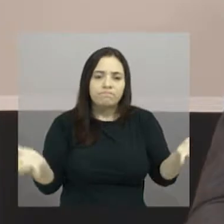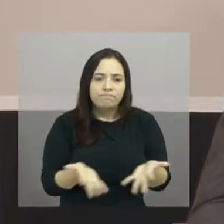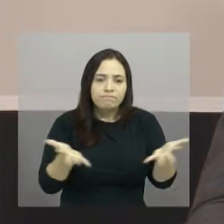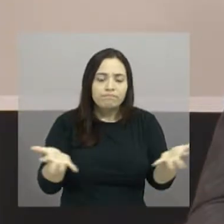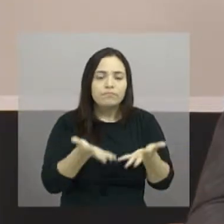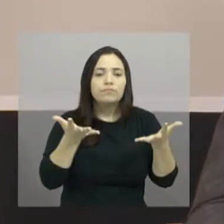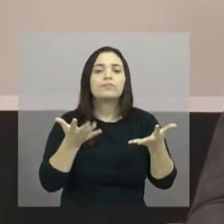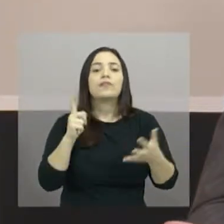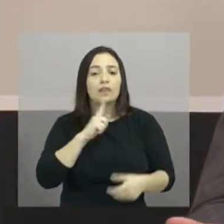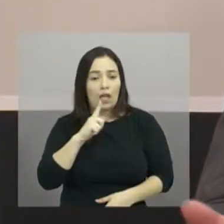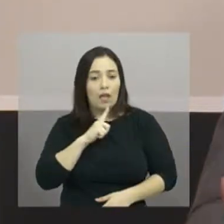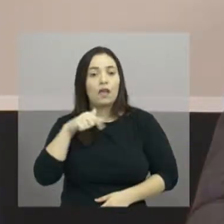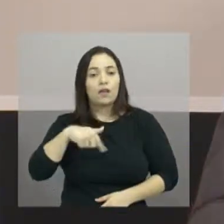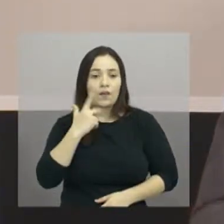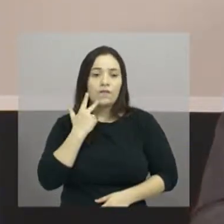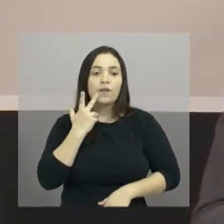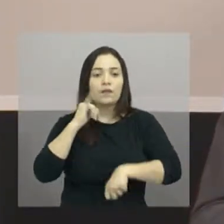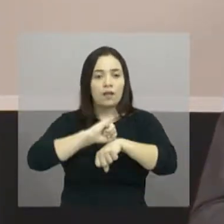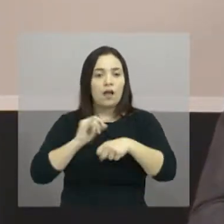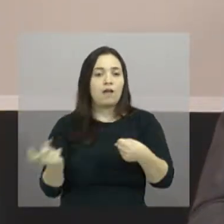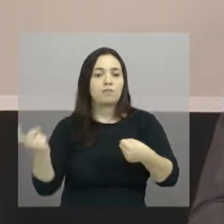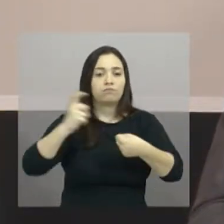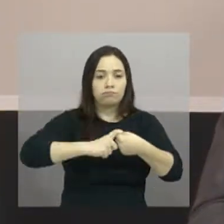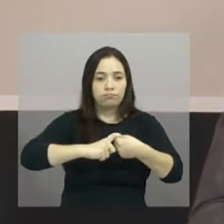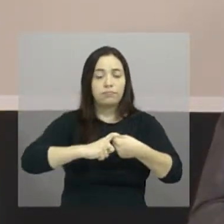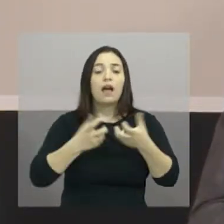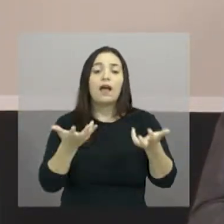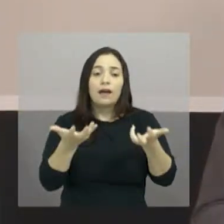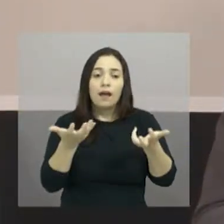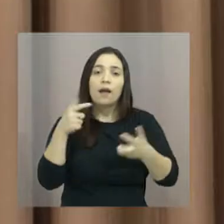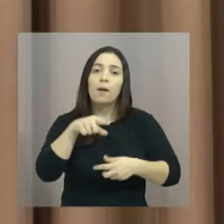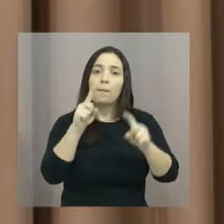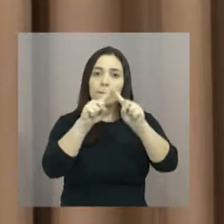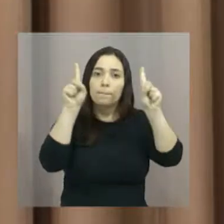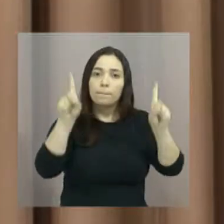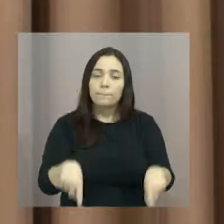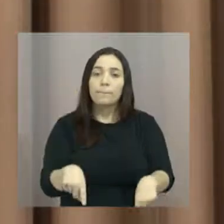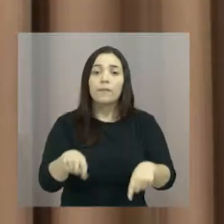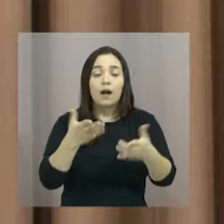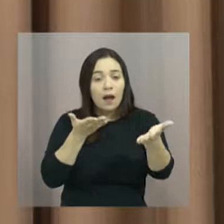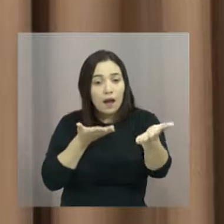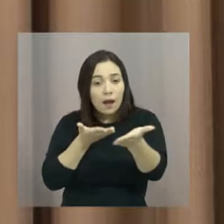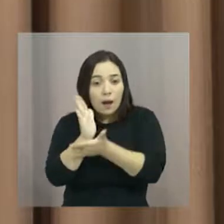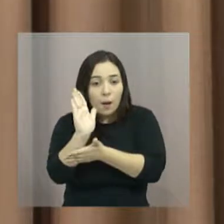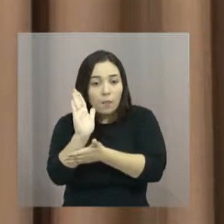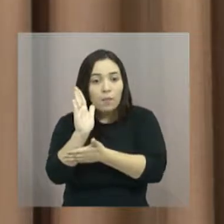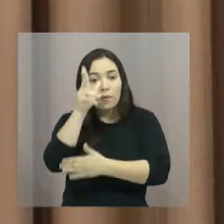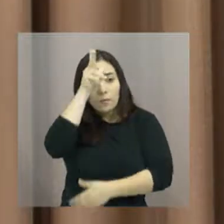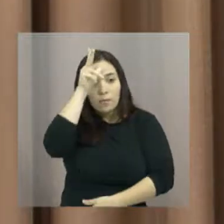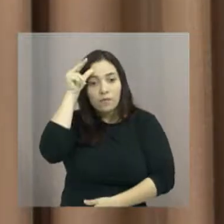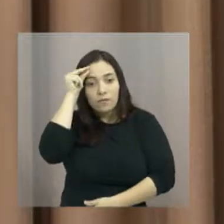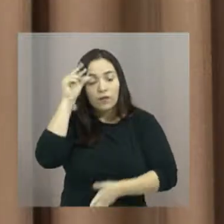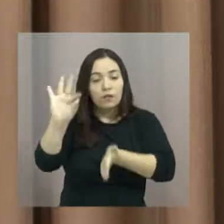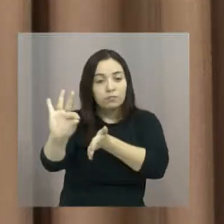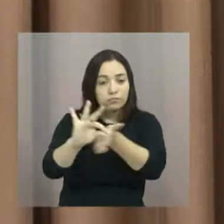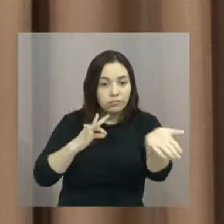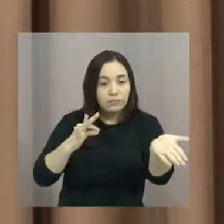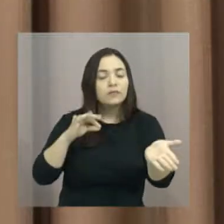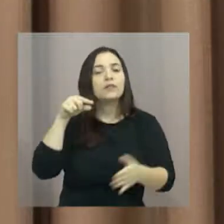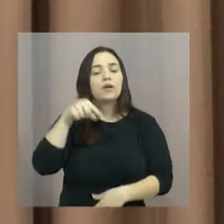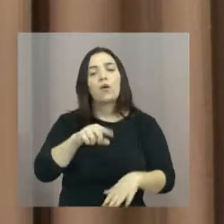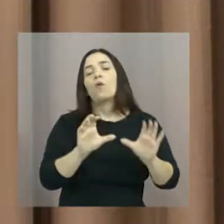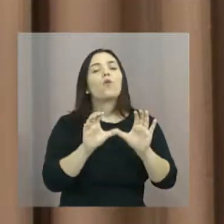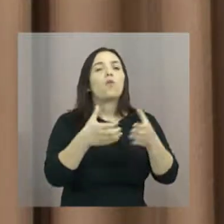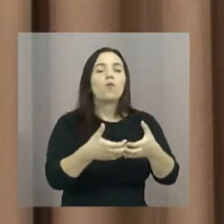já conveniado em Fortaleza. Então, o que a gente espera com esse projeto de lei devidamente acatado pela Prefeitura é que esses pacientes